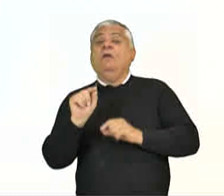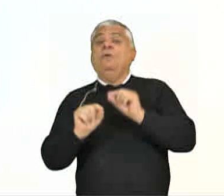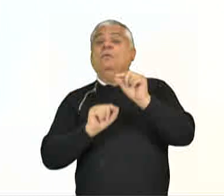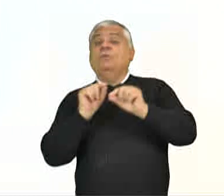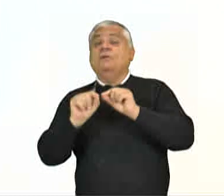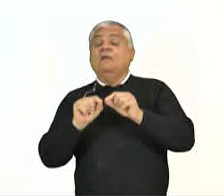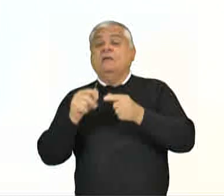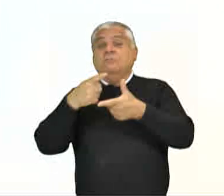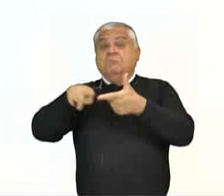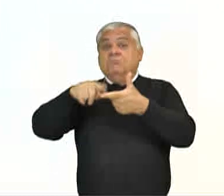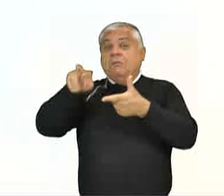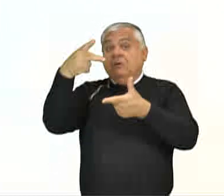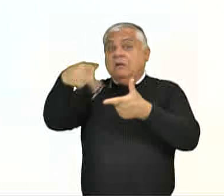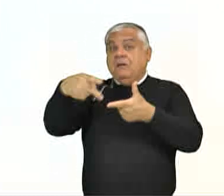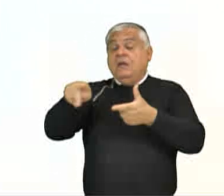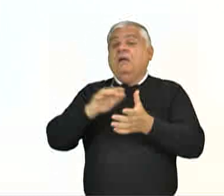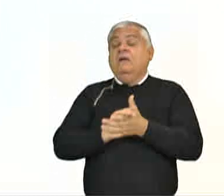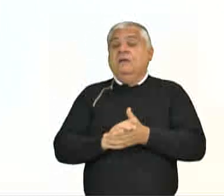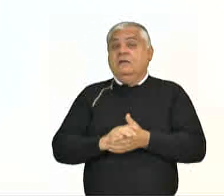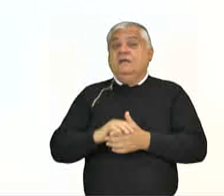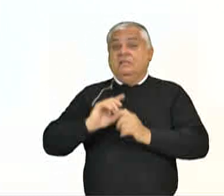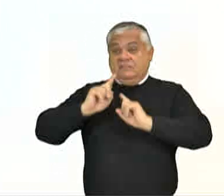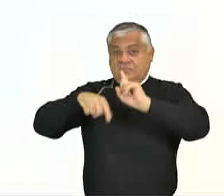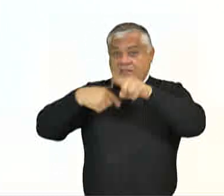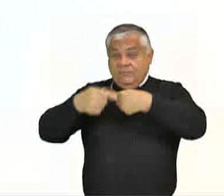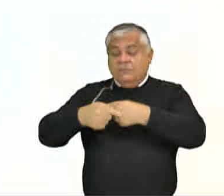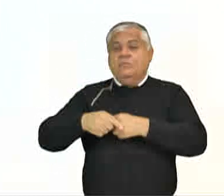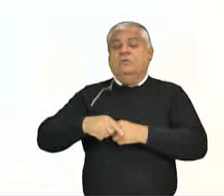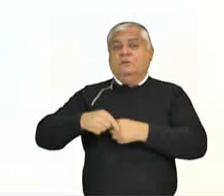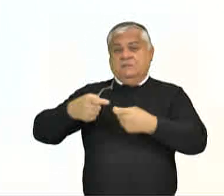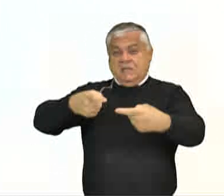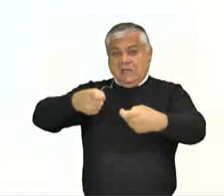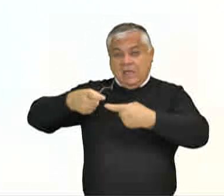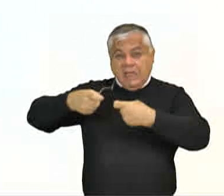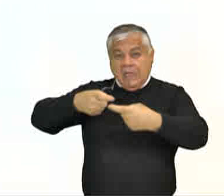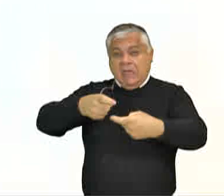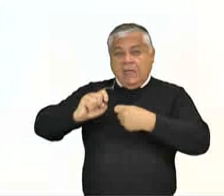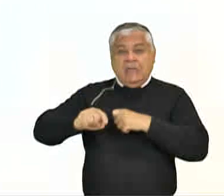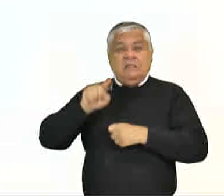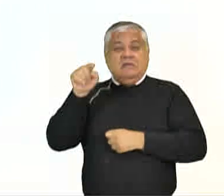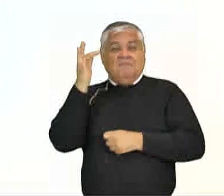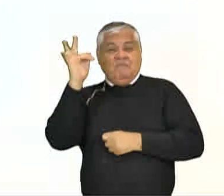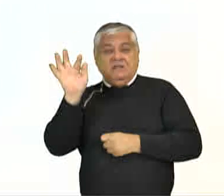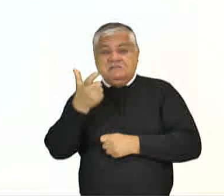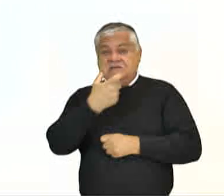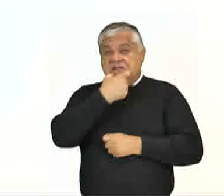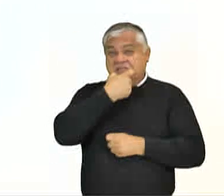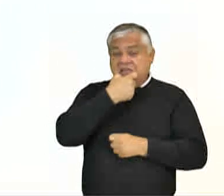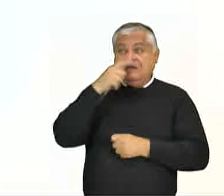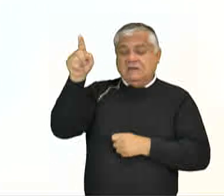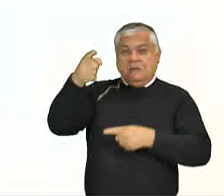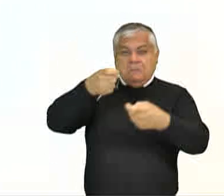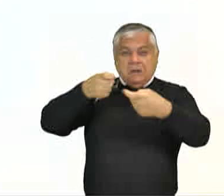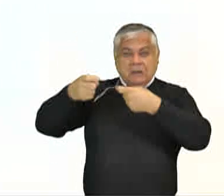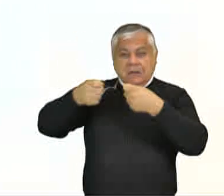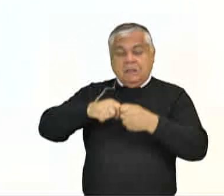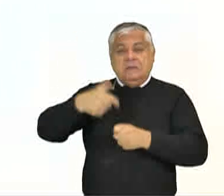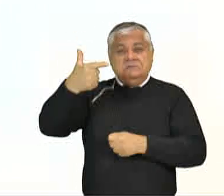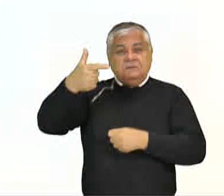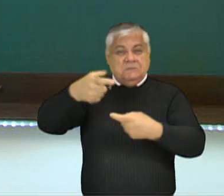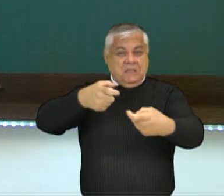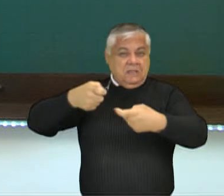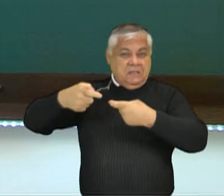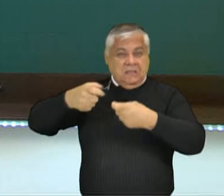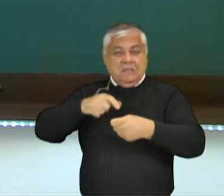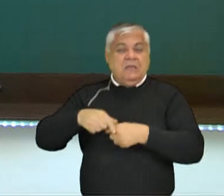conflitos que assolaram os Balcãs, principalmente após a Guerra Fria, que teve início após a Segunda Guerra Mundial, a